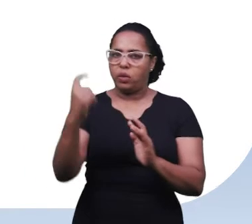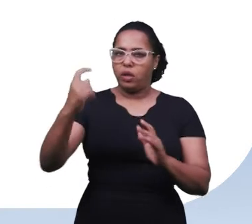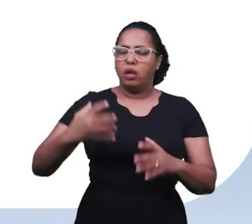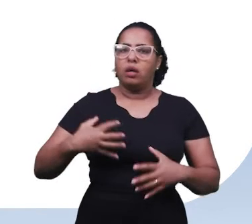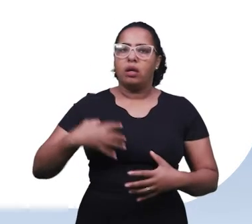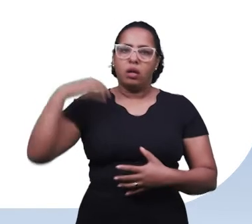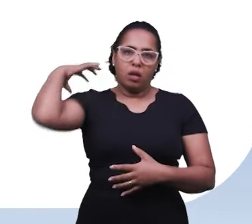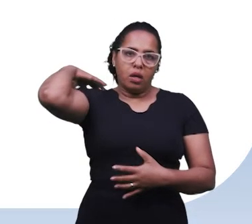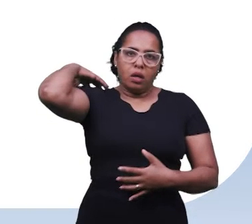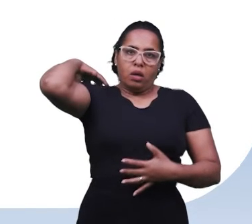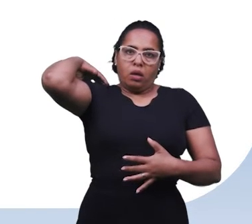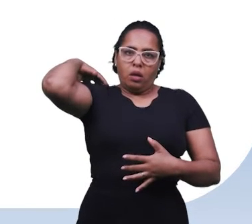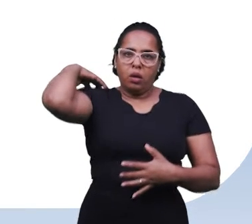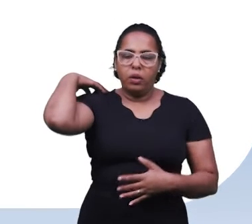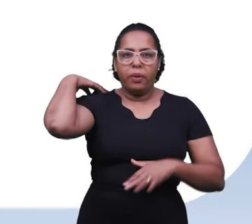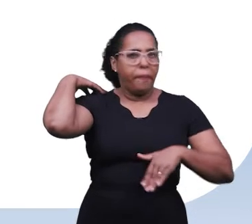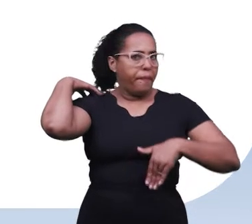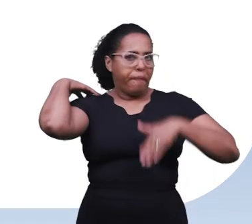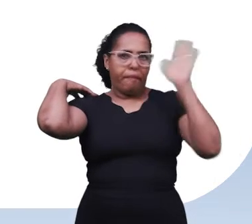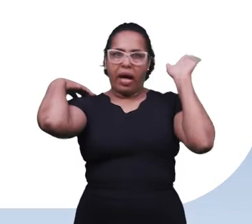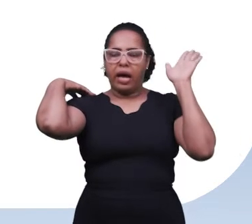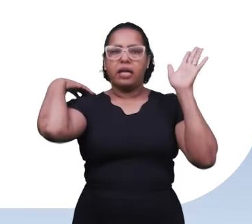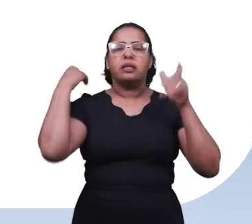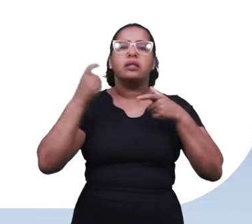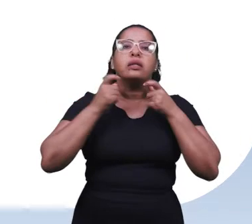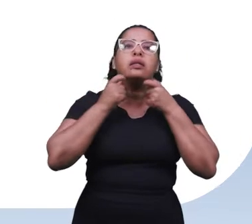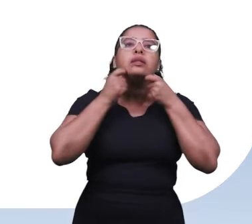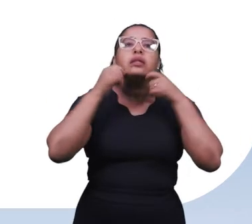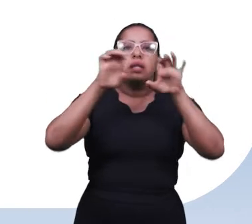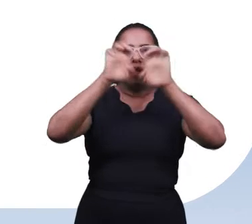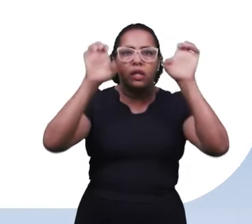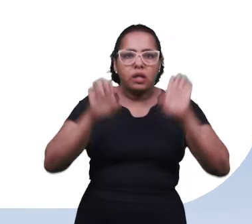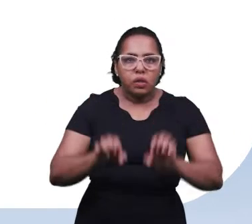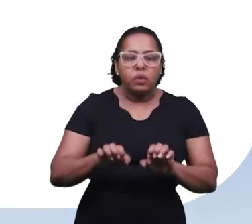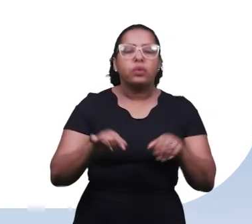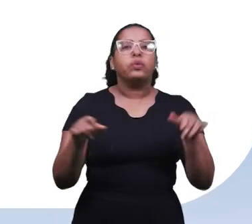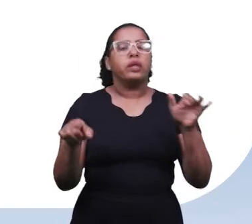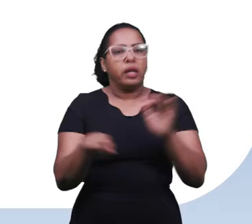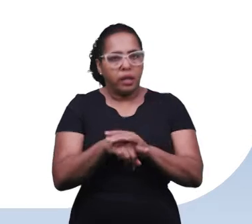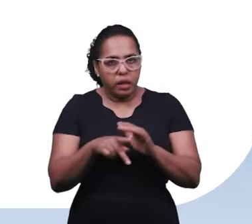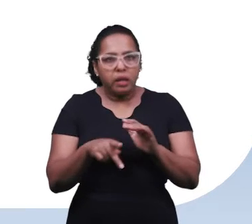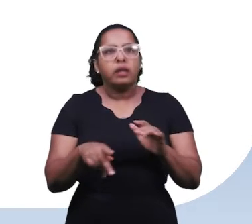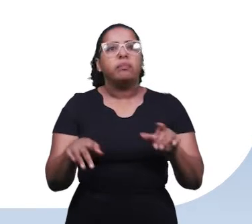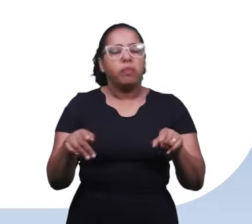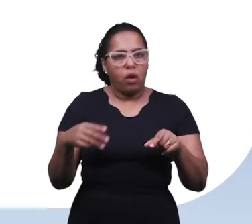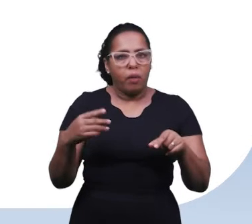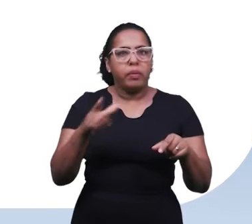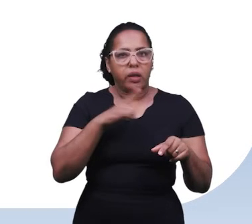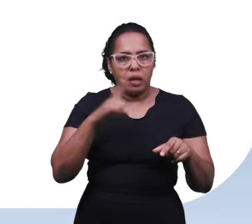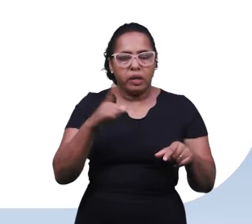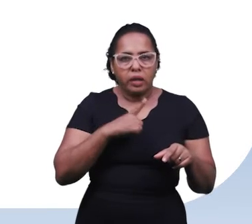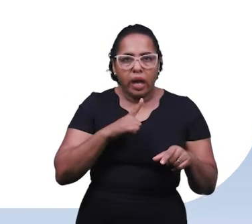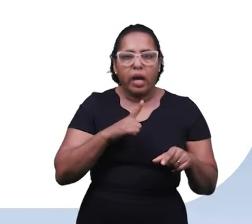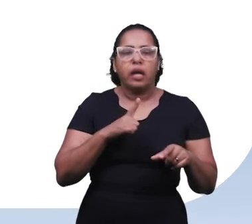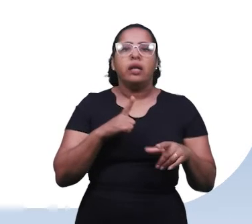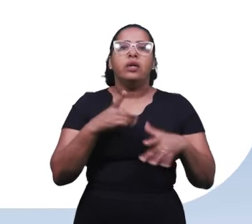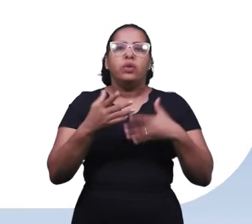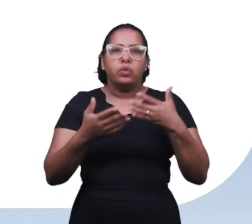capacidade pulmonar, nós temos as estruturas laríngeas e também do trato vocal